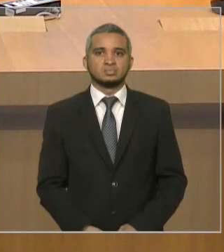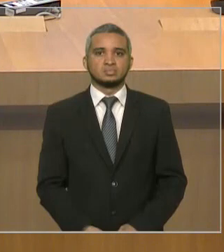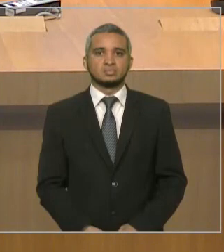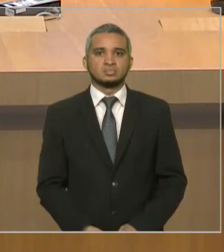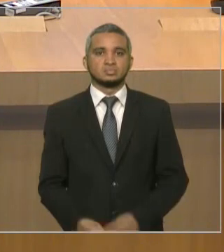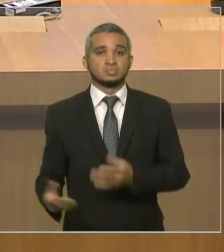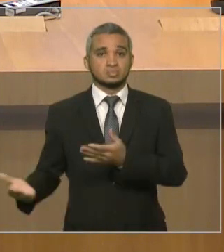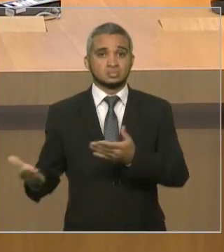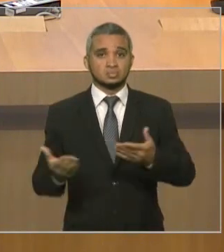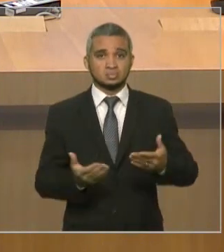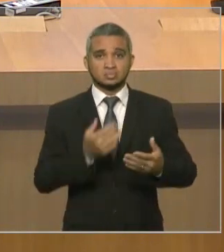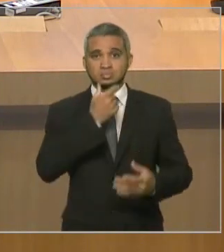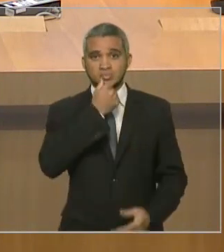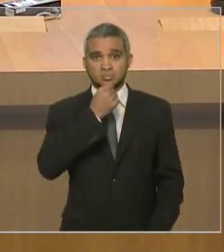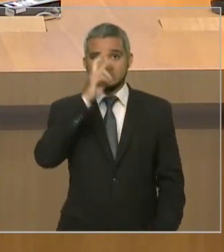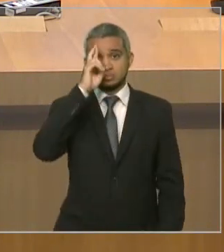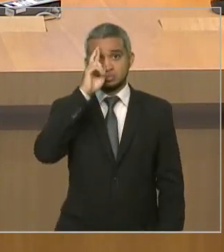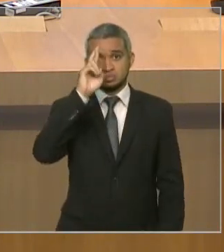Excelentíssimo senhor